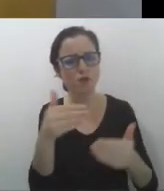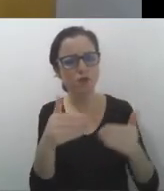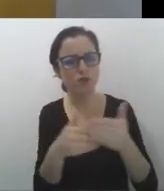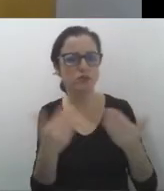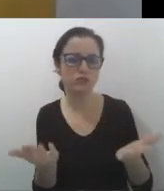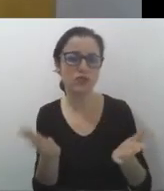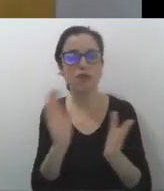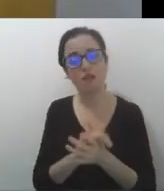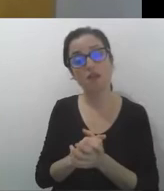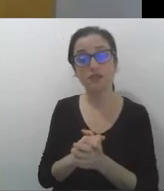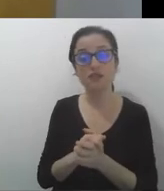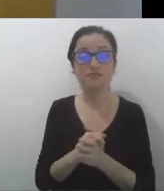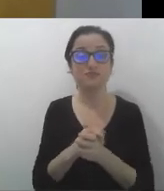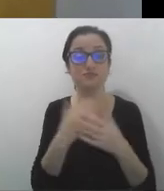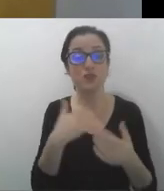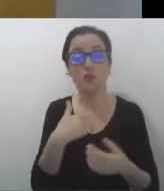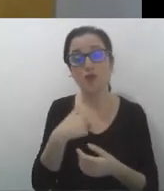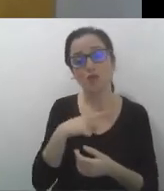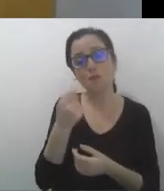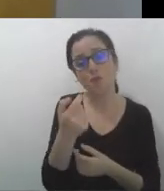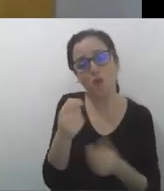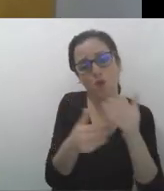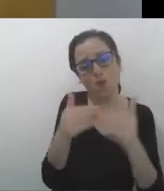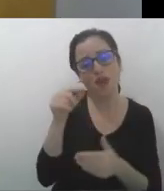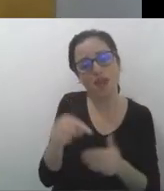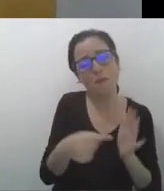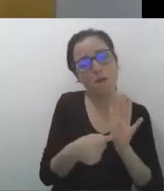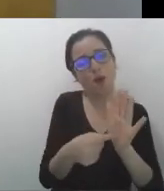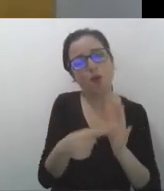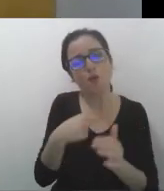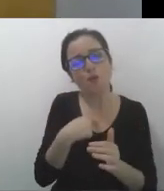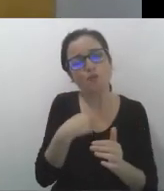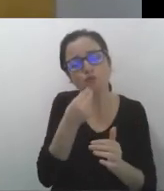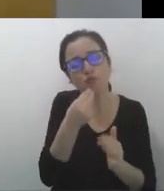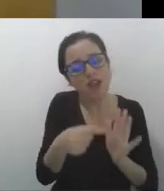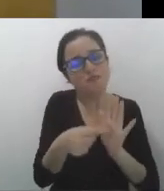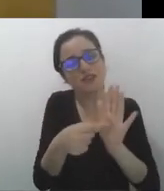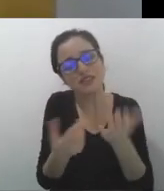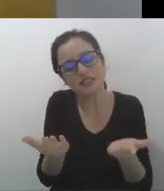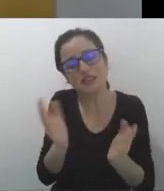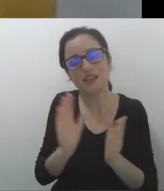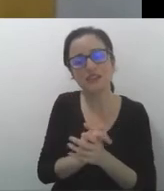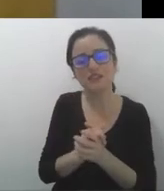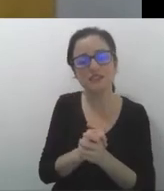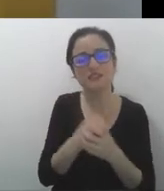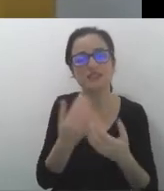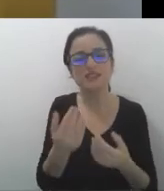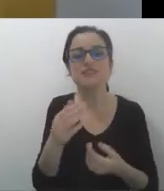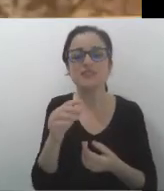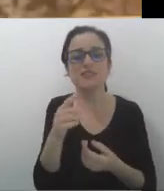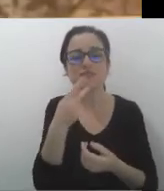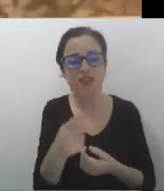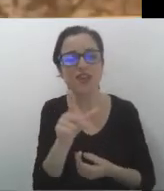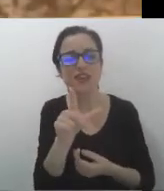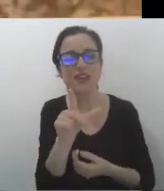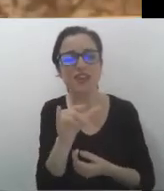aqui pediram para eu mostrar, eu tenho pouquíssimas imagens aqui para mostrar que eu podia apresentar. Diga, Lívia. Sim,